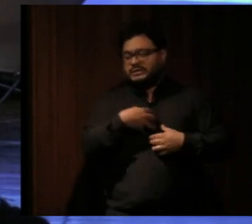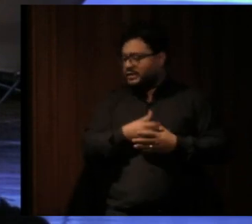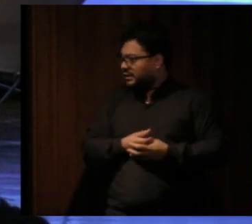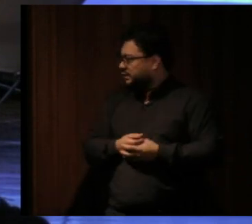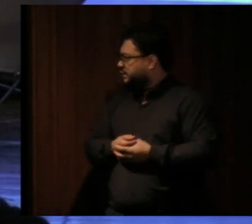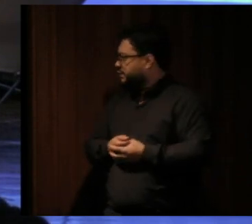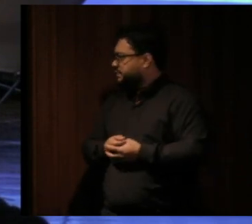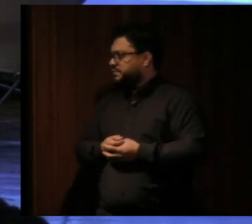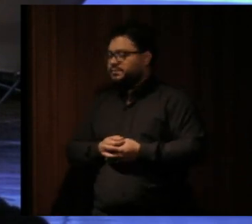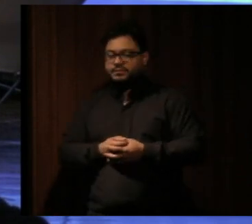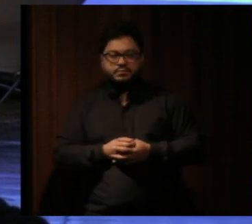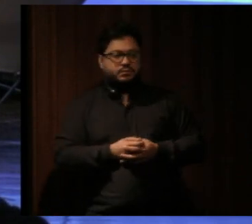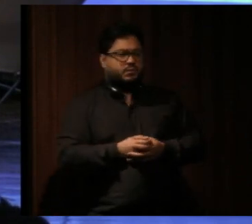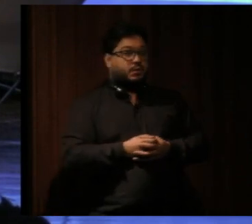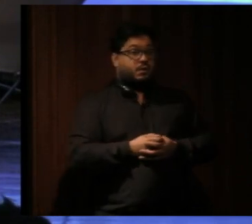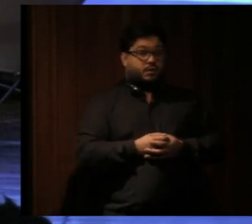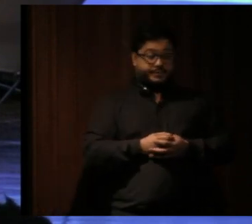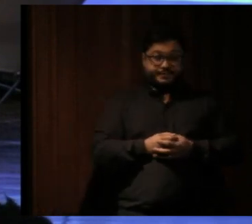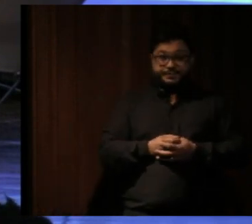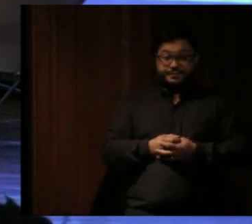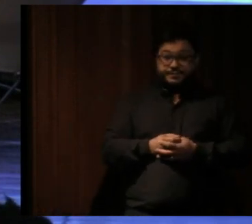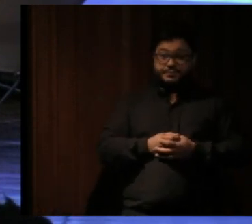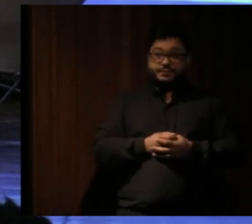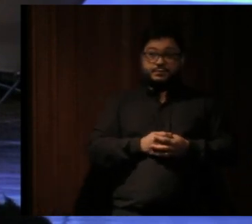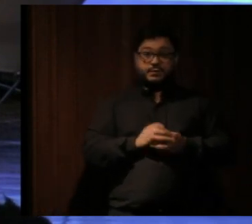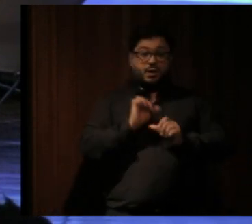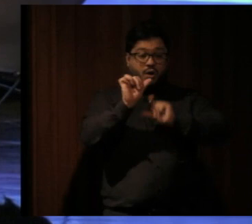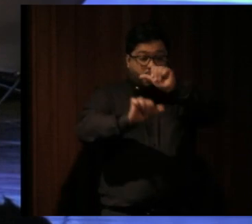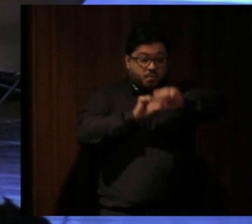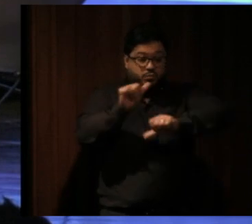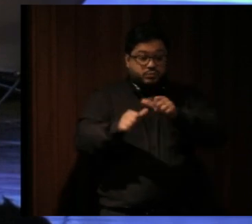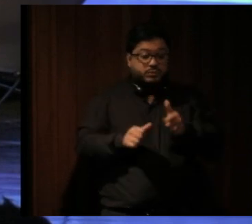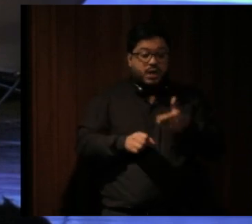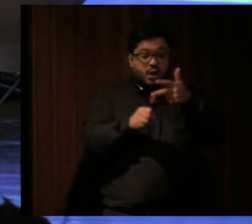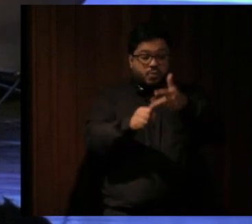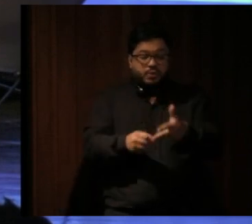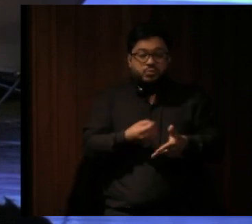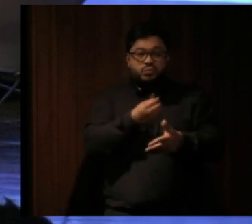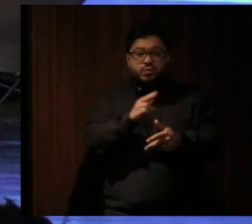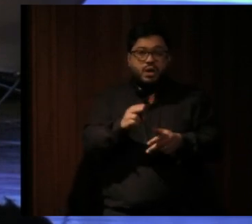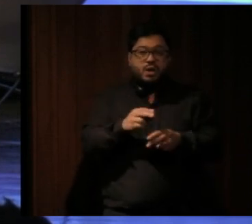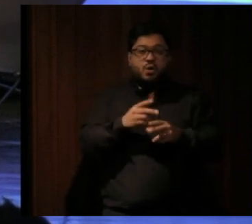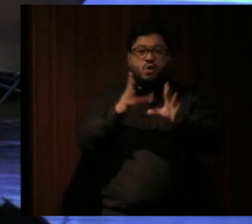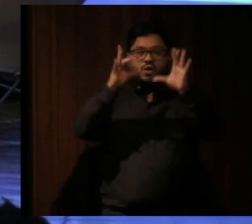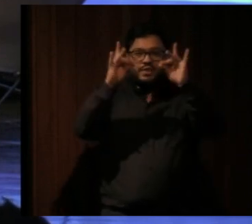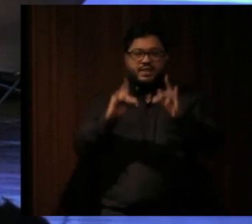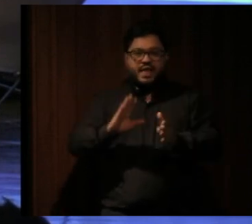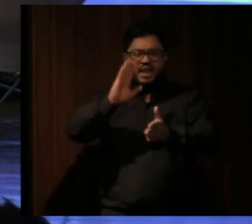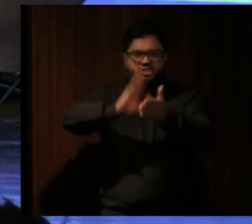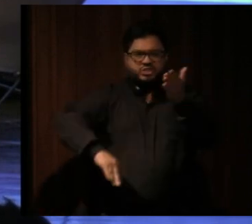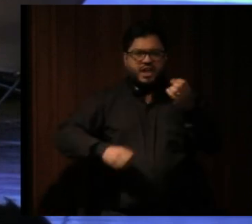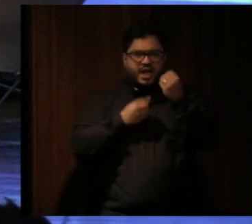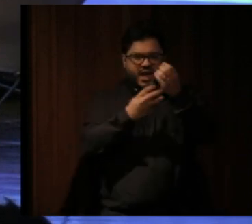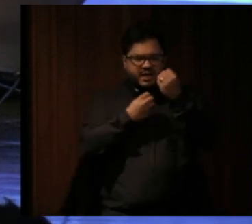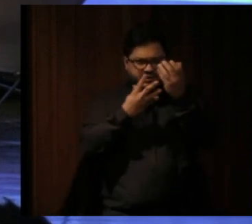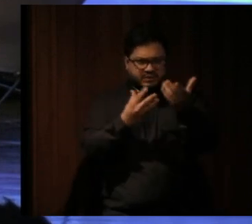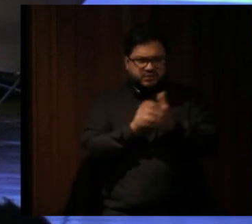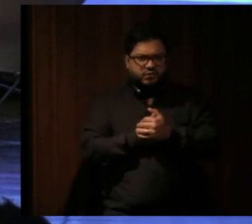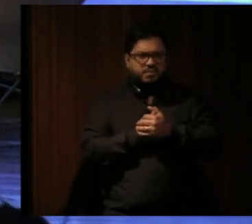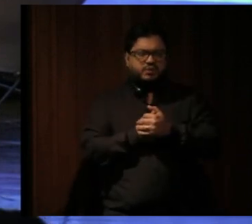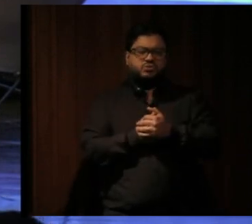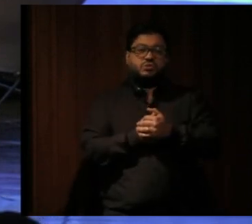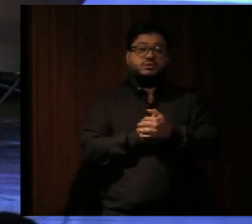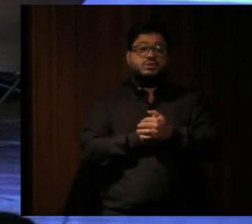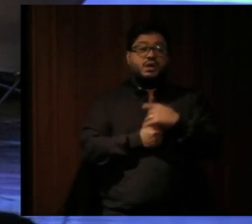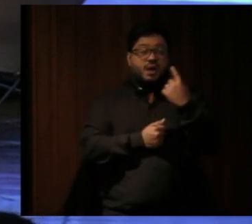quer dizer eh ao mudar a a linha de cobertura a omitir detalhes informações eh a